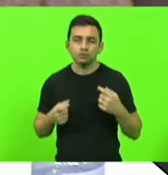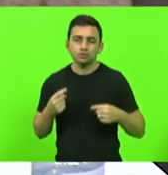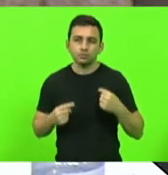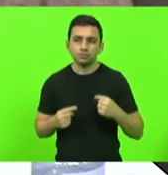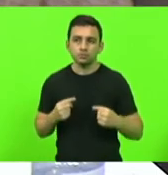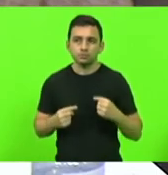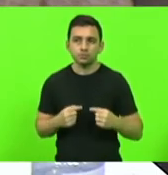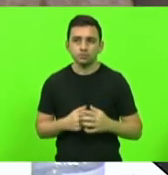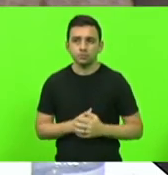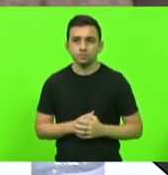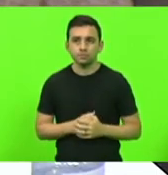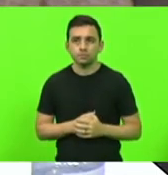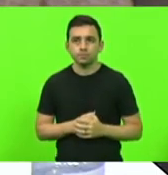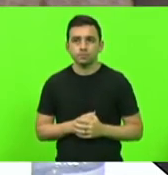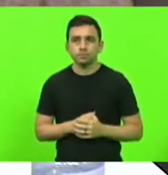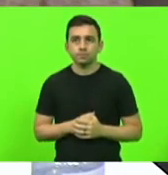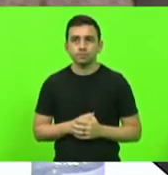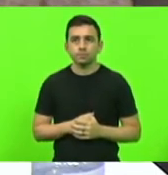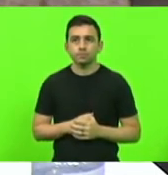A palavra, deputado Bruno Souza.